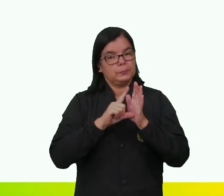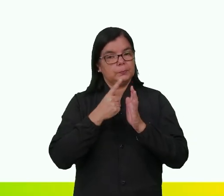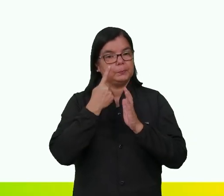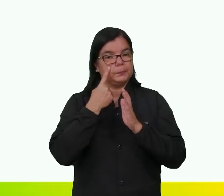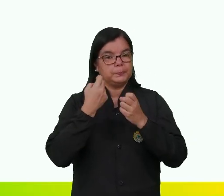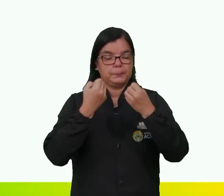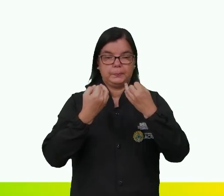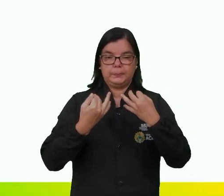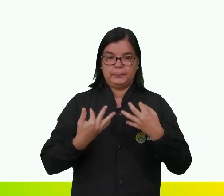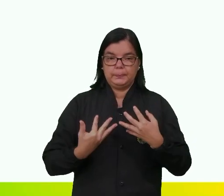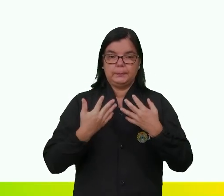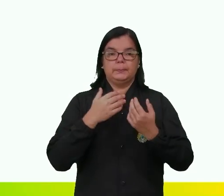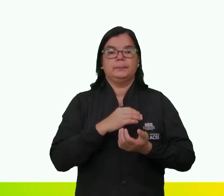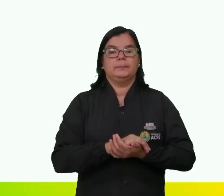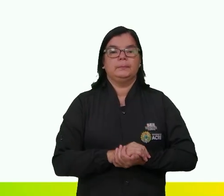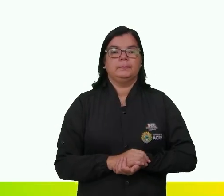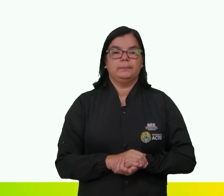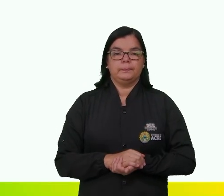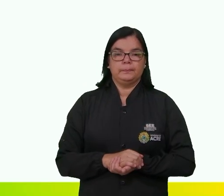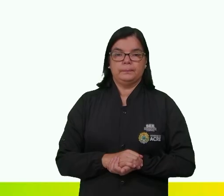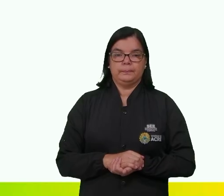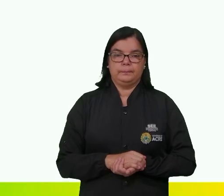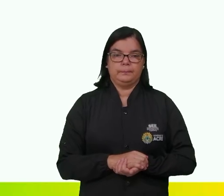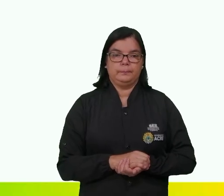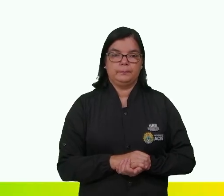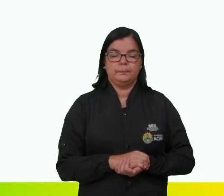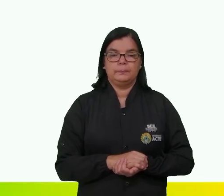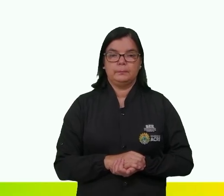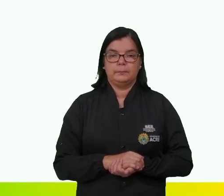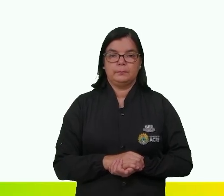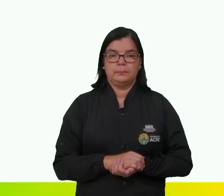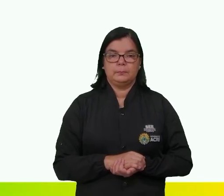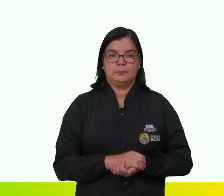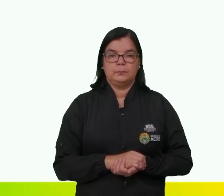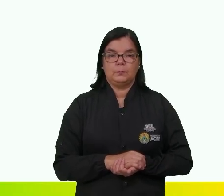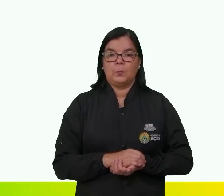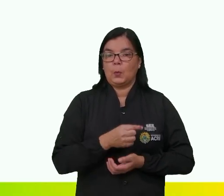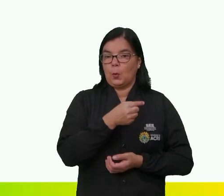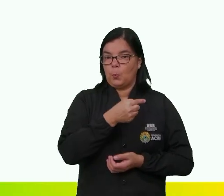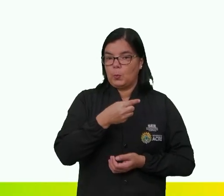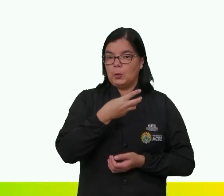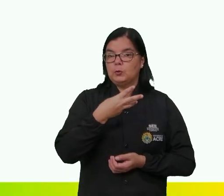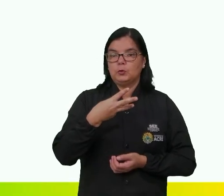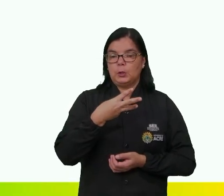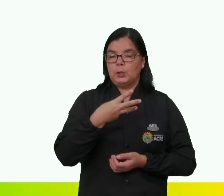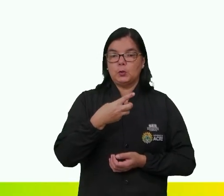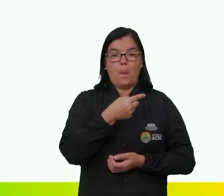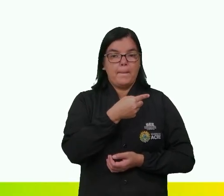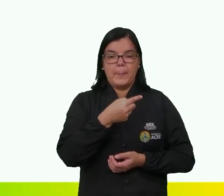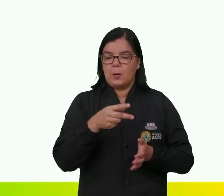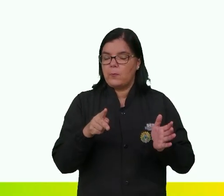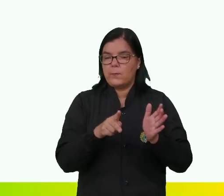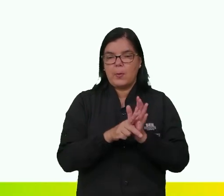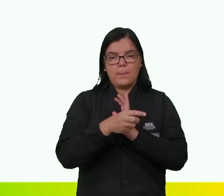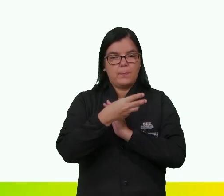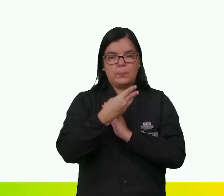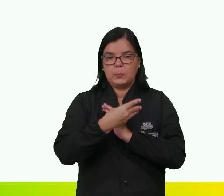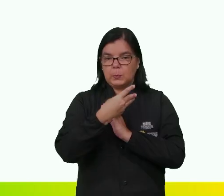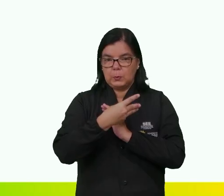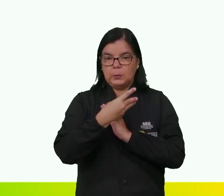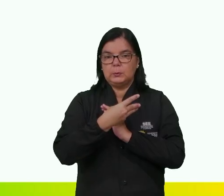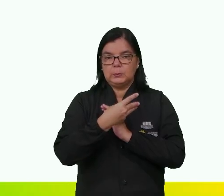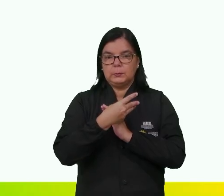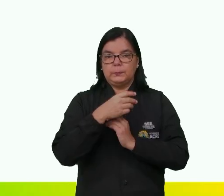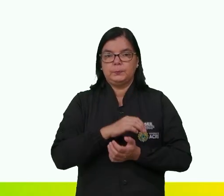vimos neste exemplo aqui, ok? Aqui o menos não faz parte da base do 3, e aqui